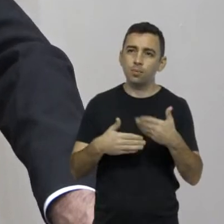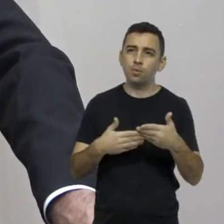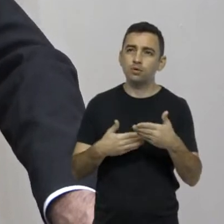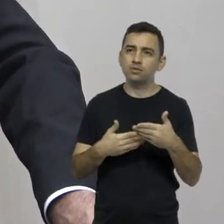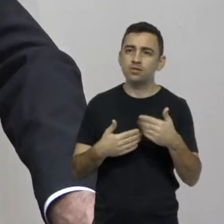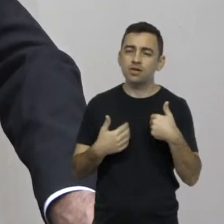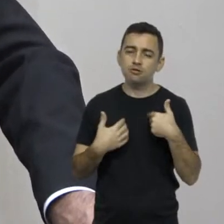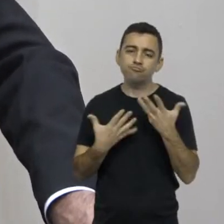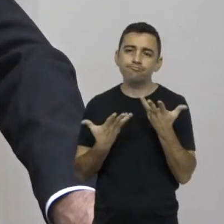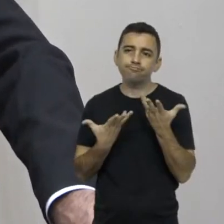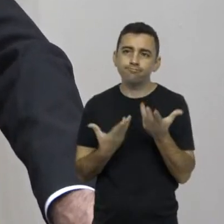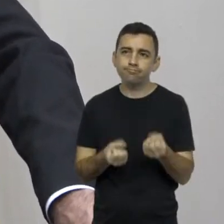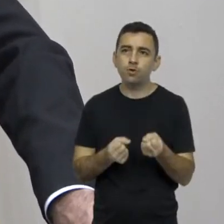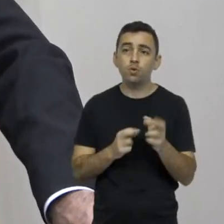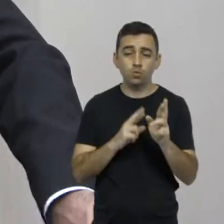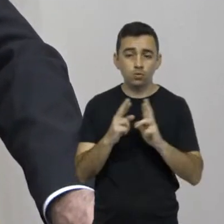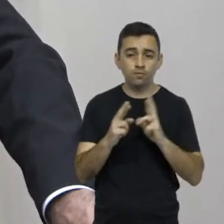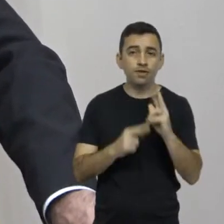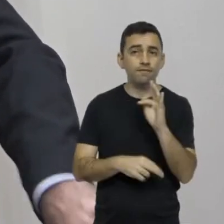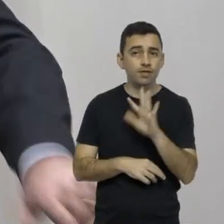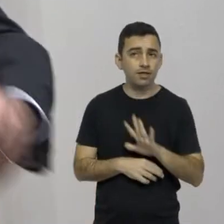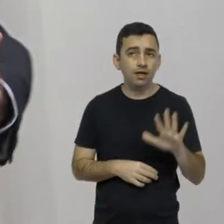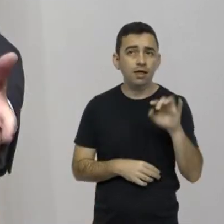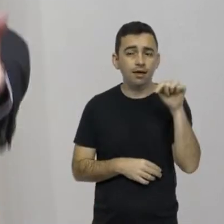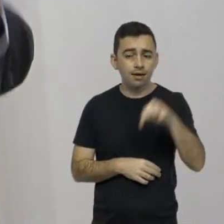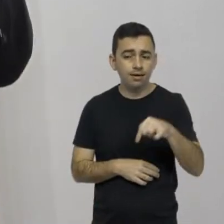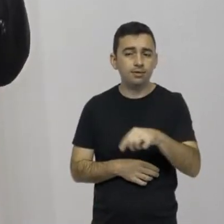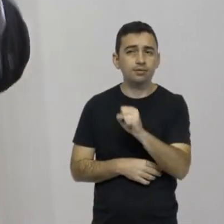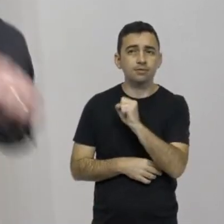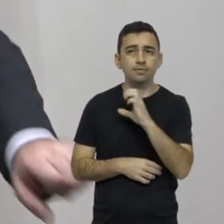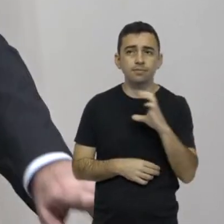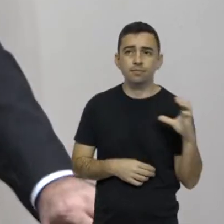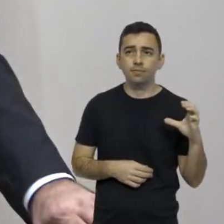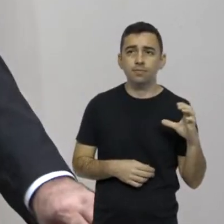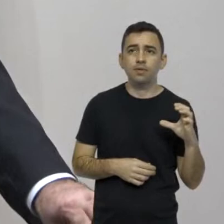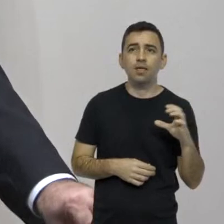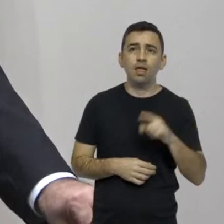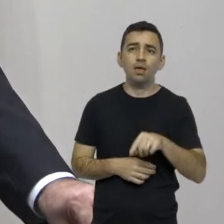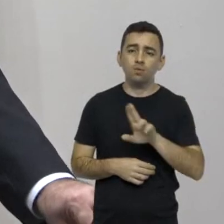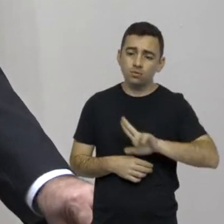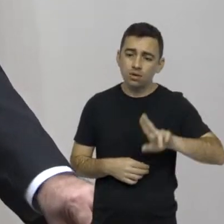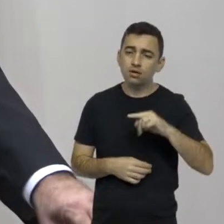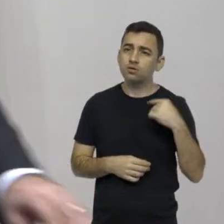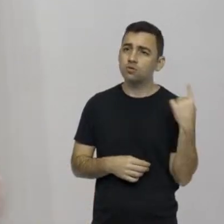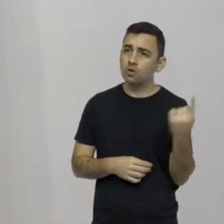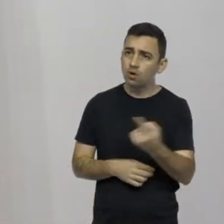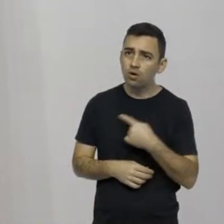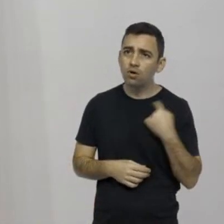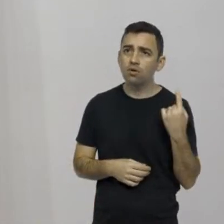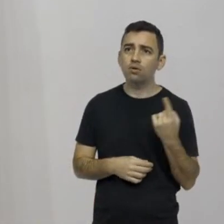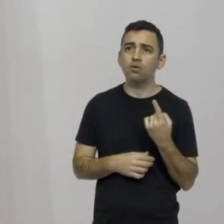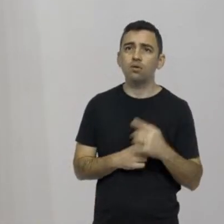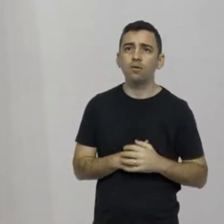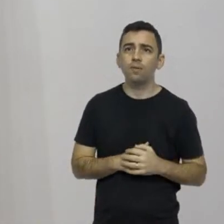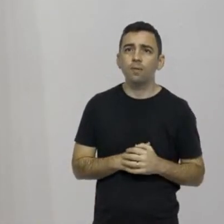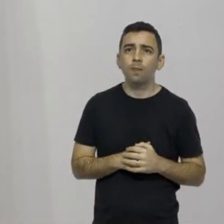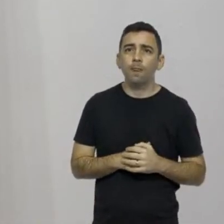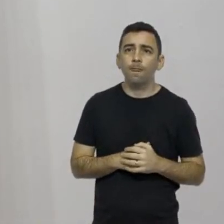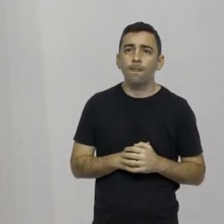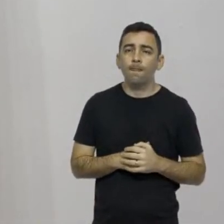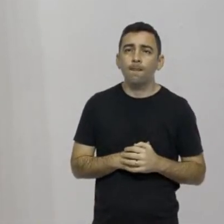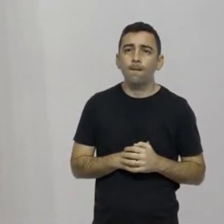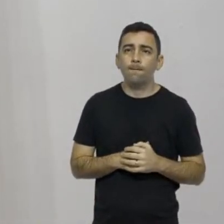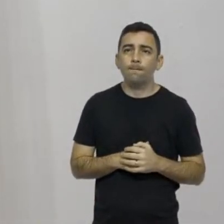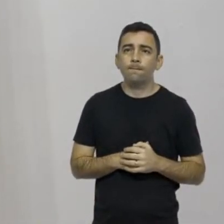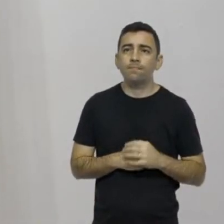se tratavam de rodovias federais em Santa Catarina, são usadas por nós, somos usuários delas. E aí